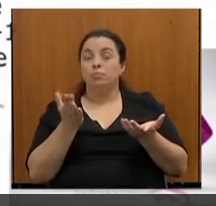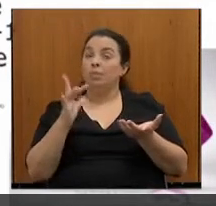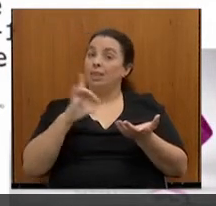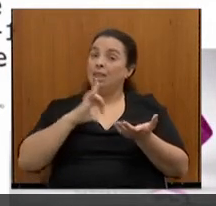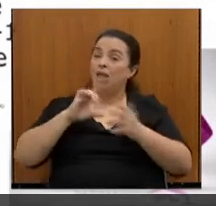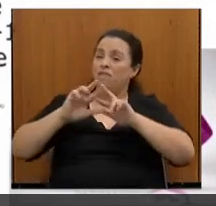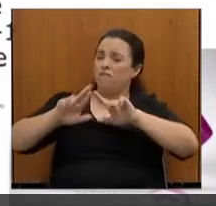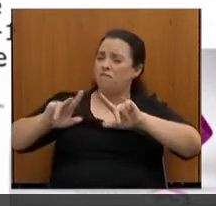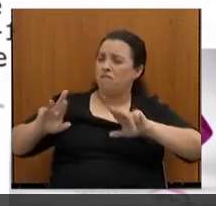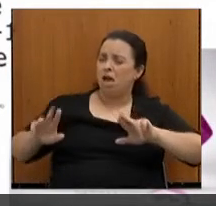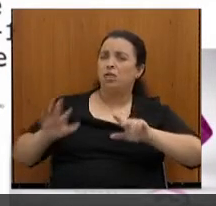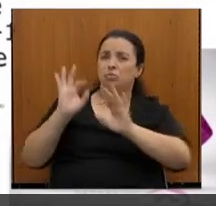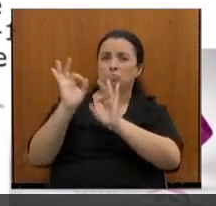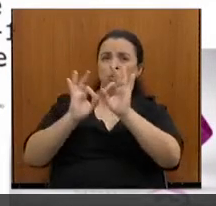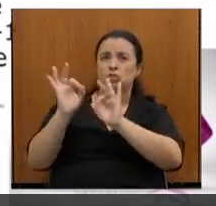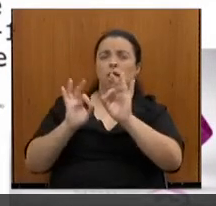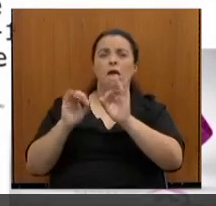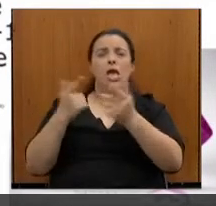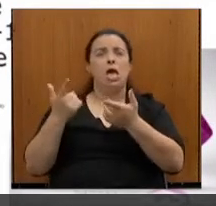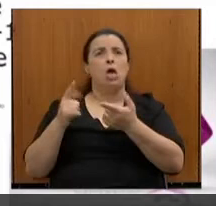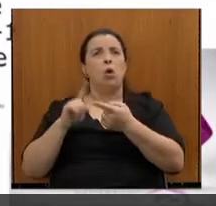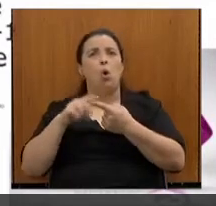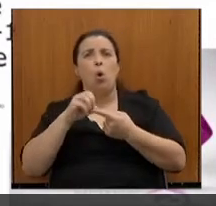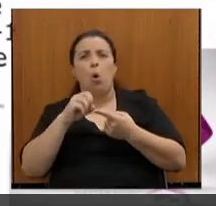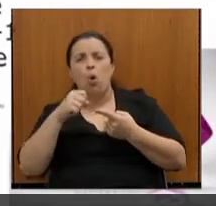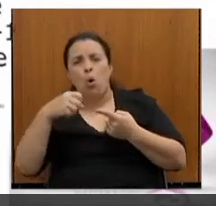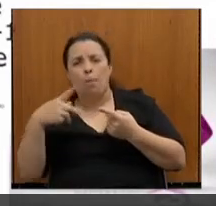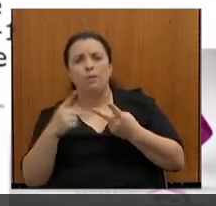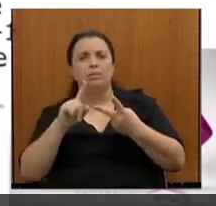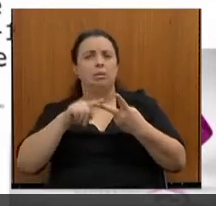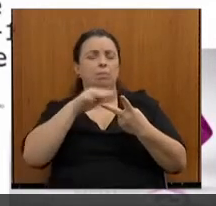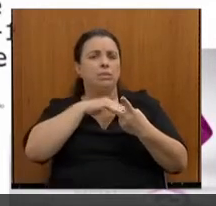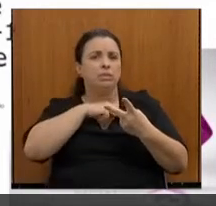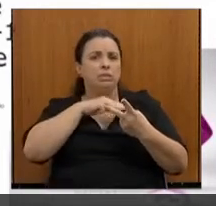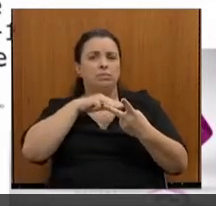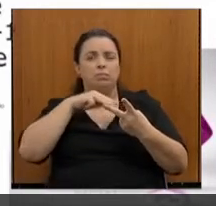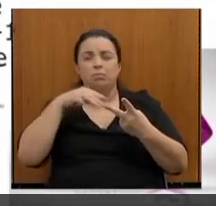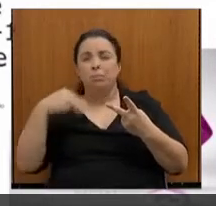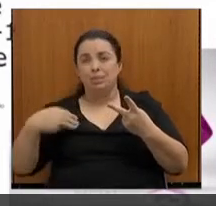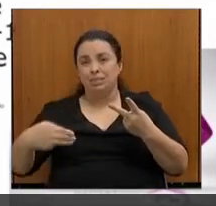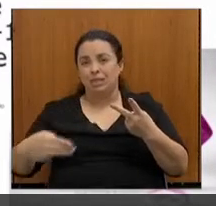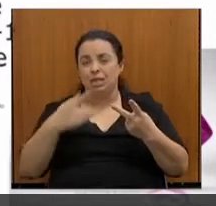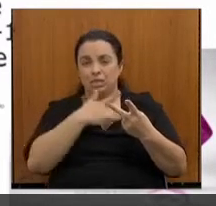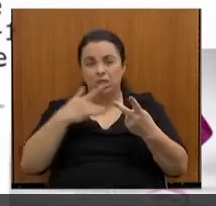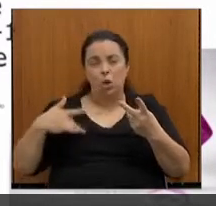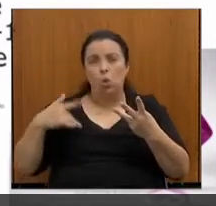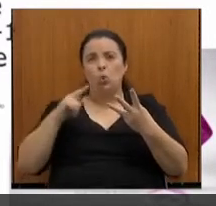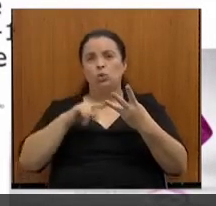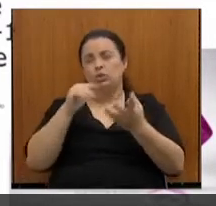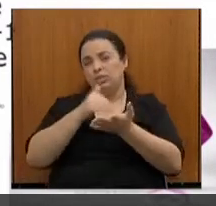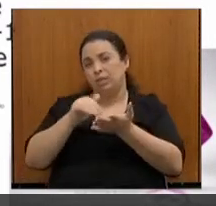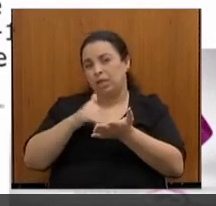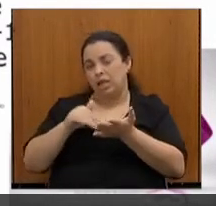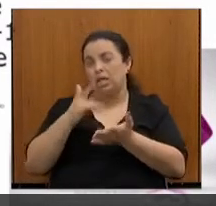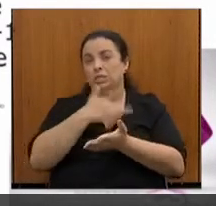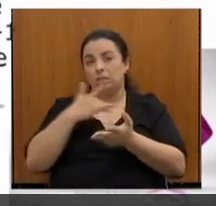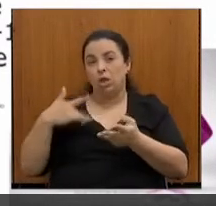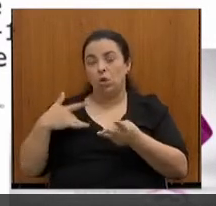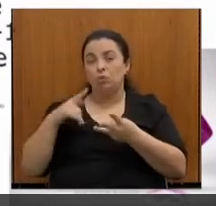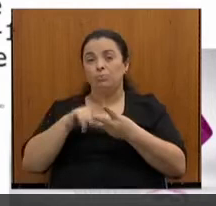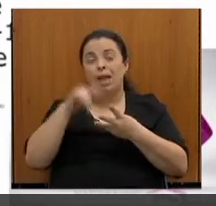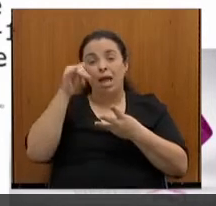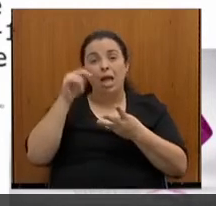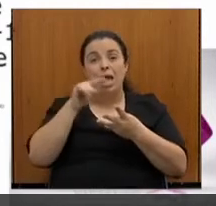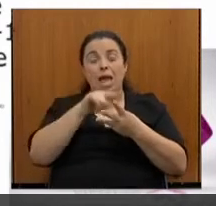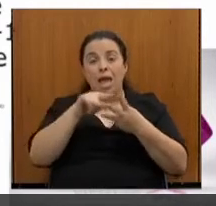desenvolvimento pela OPAS, pelo Ministério da Saúde, pela Secretaria Estadual de Saúde, para prevenção dessas mortes evitáveis. Quando a gente